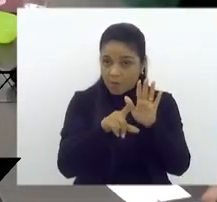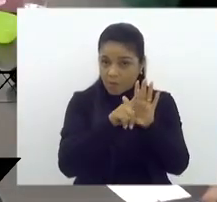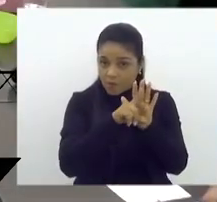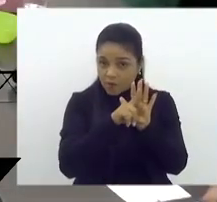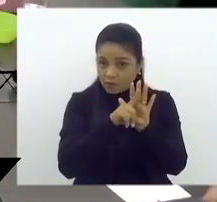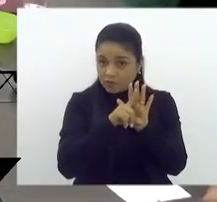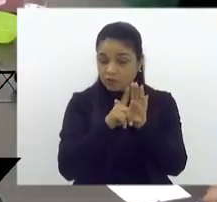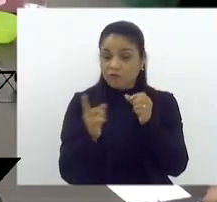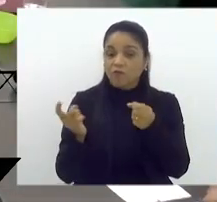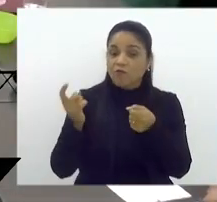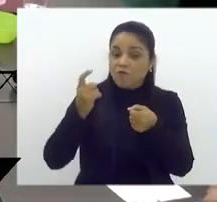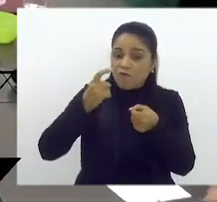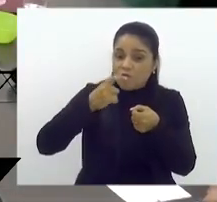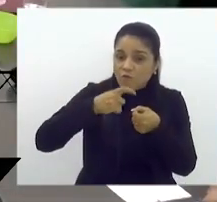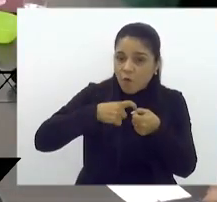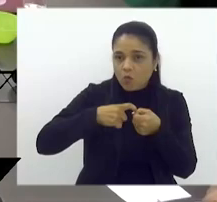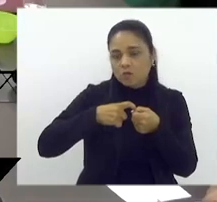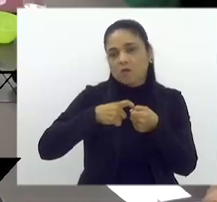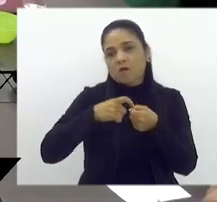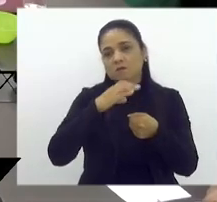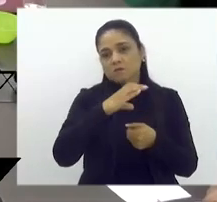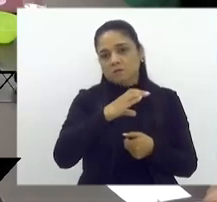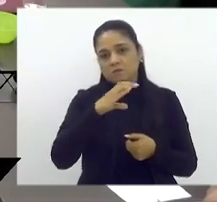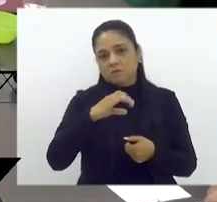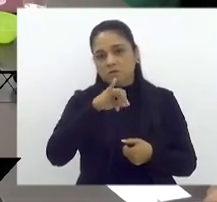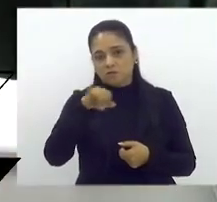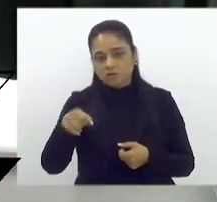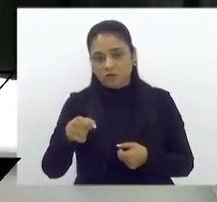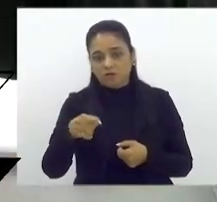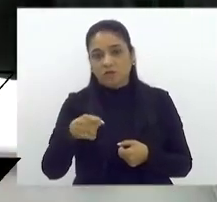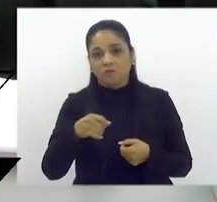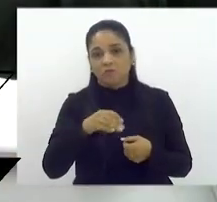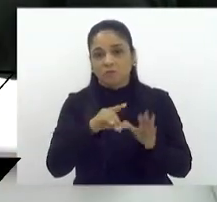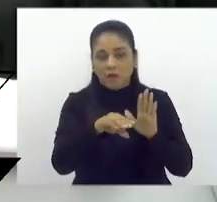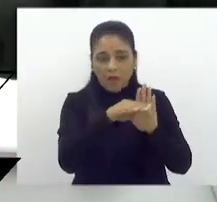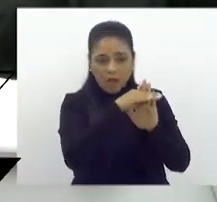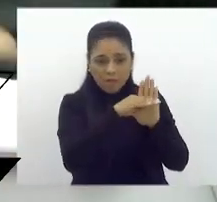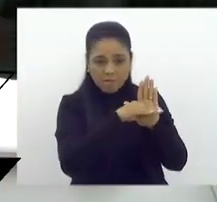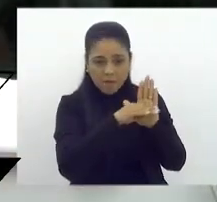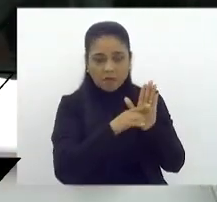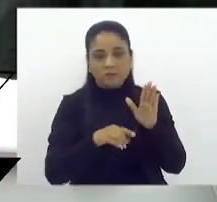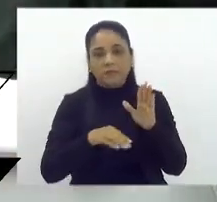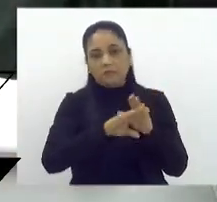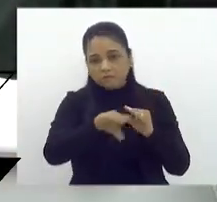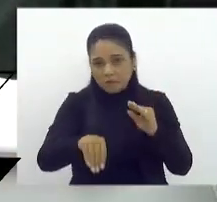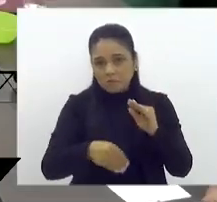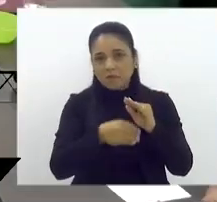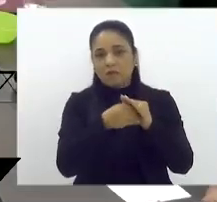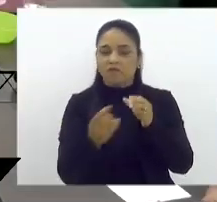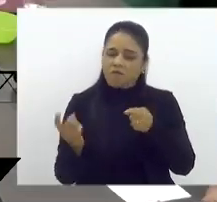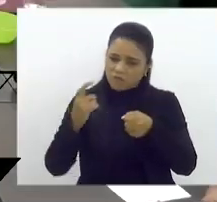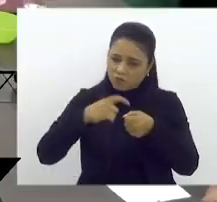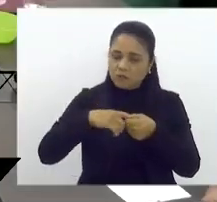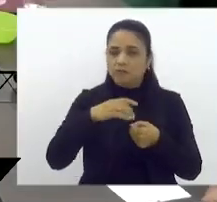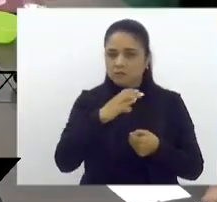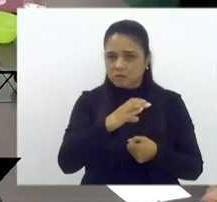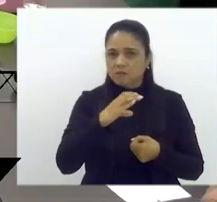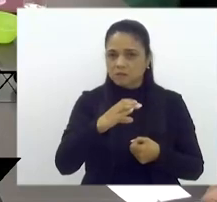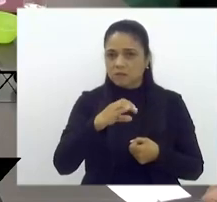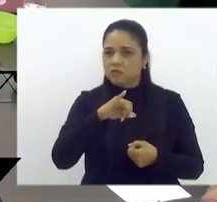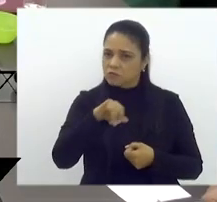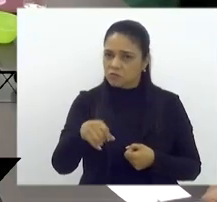à CCJ. É. Porque, quando ele for à pauta, ele será emendado, voltará aqui. E aí, se me permite... Com as emendas, a gente pode